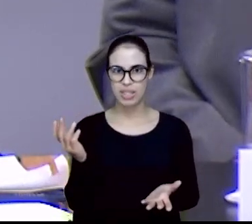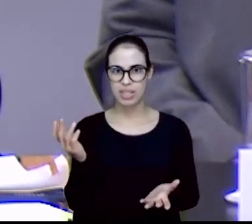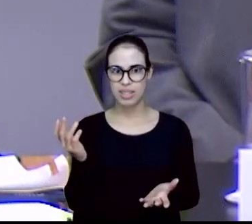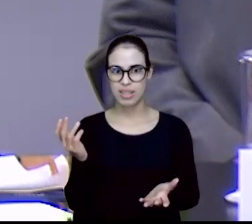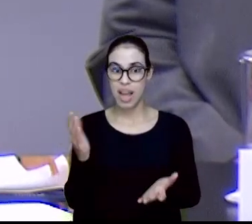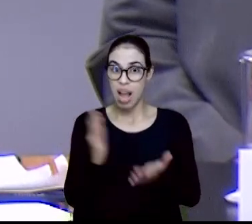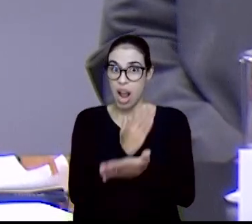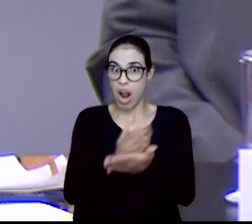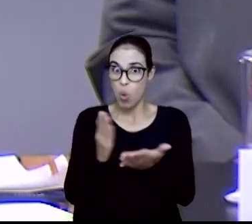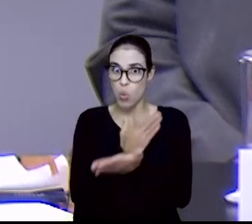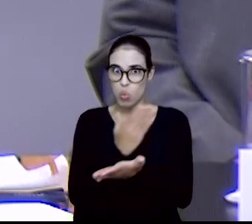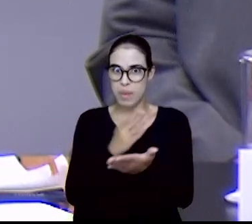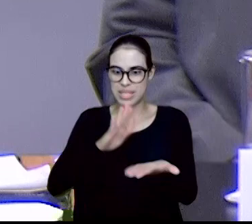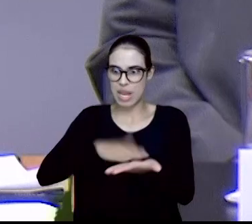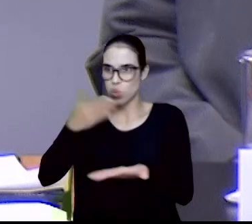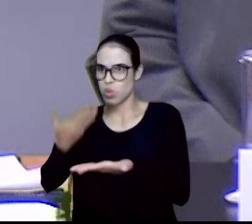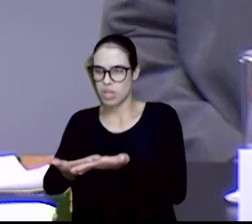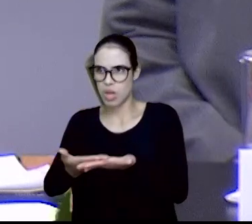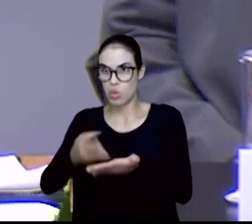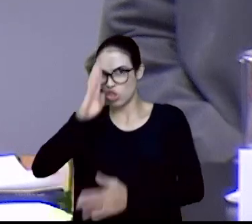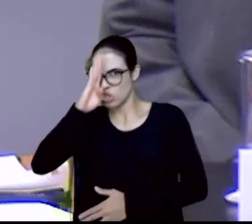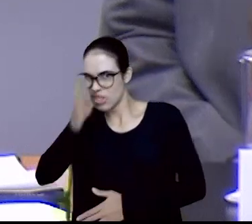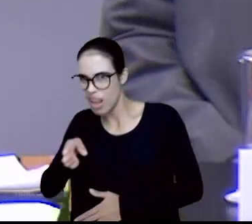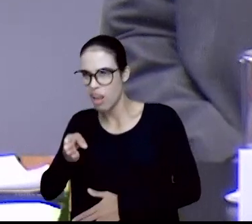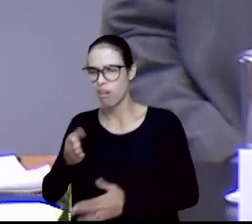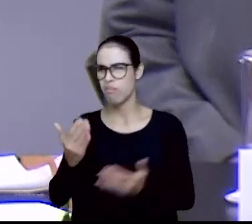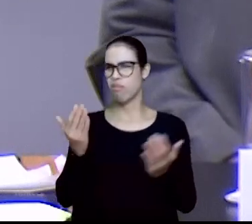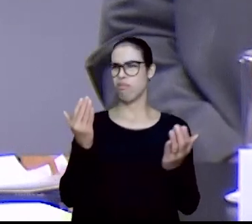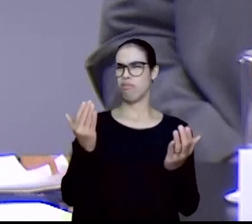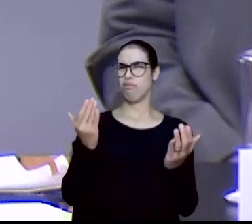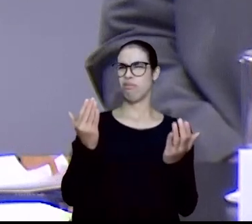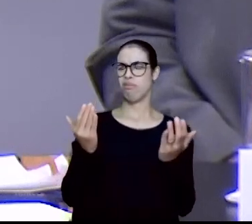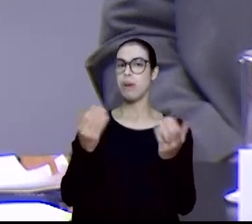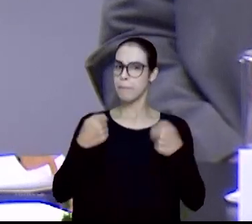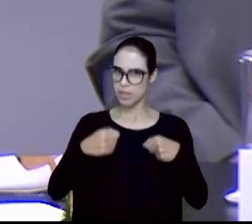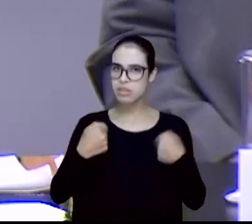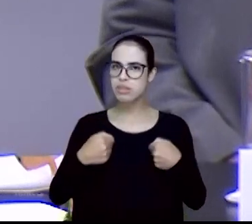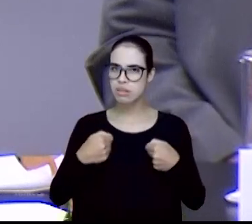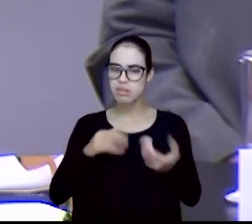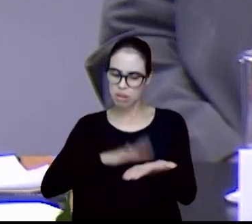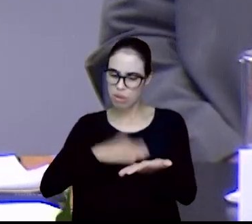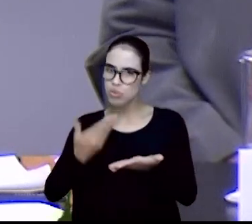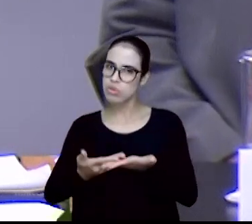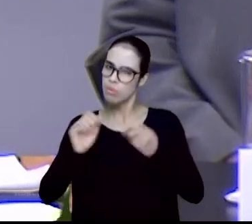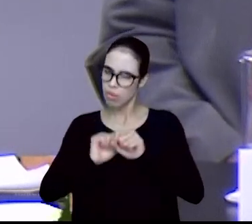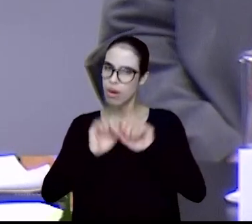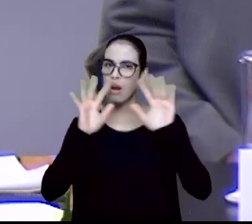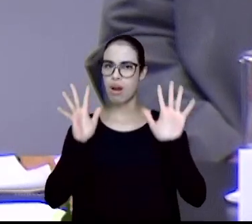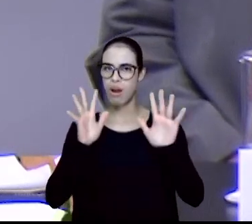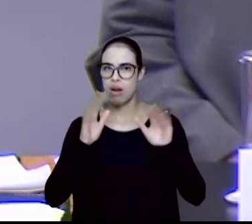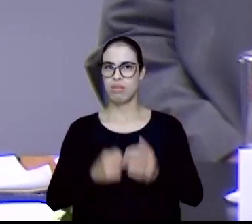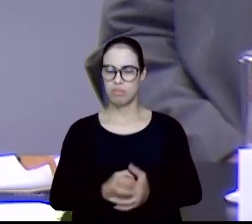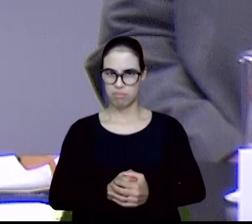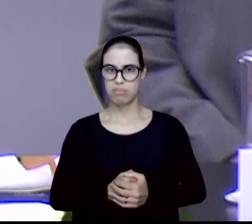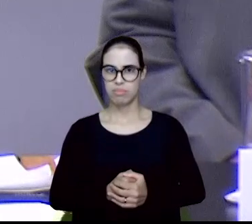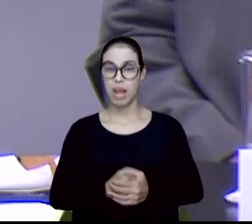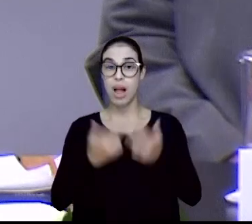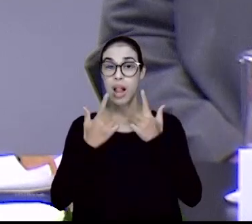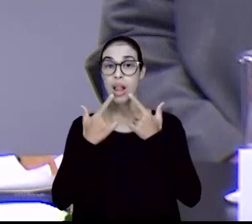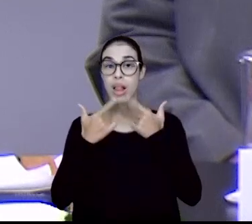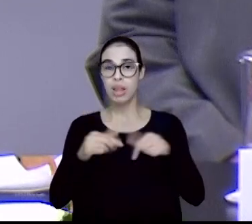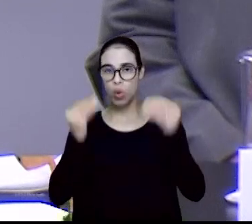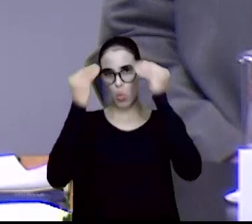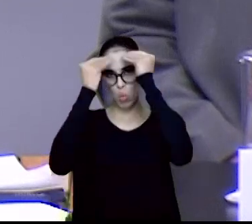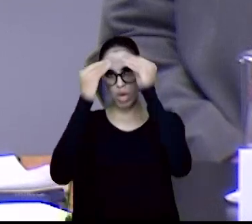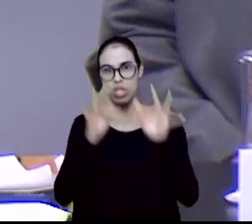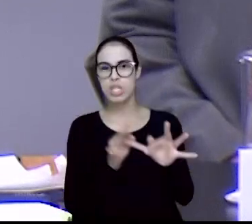Então, assim, tudo na vida tem um limite. E a linguagem simples não é abrir mão da